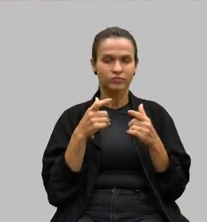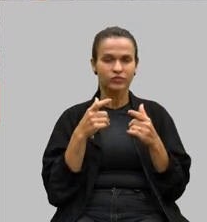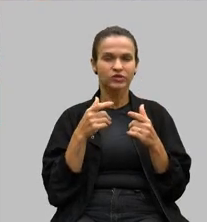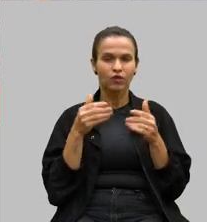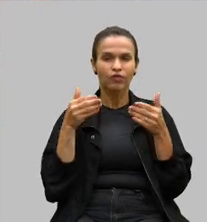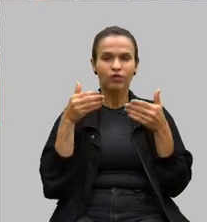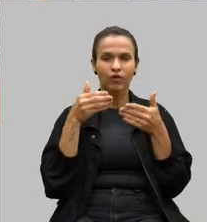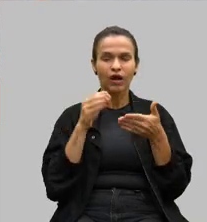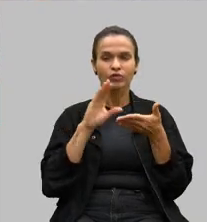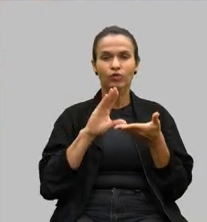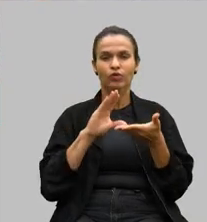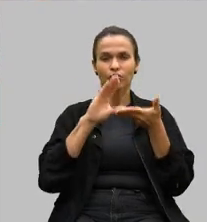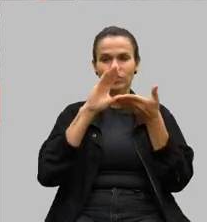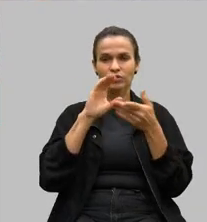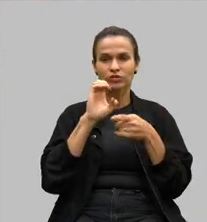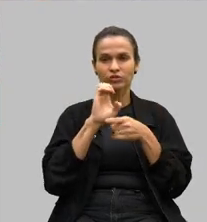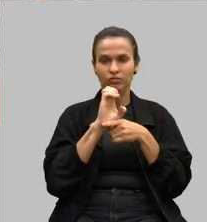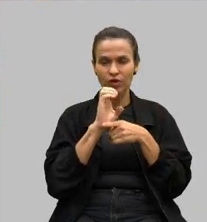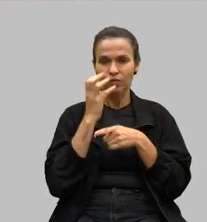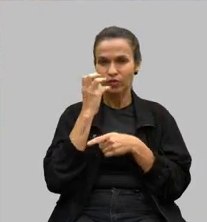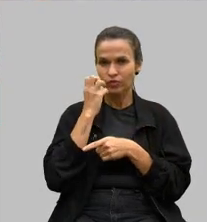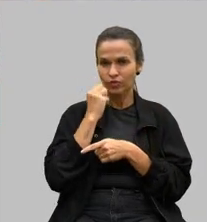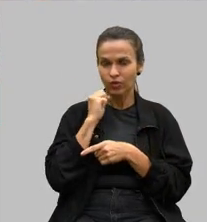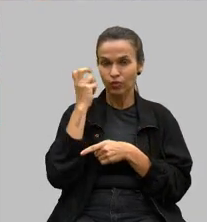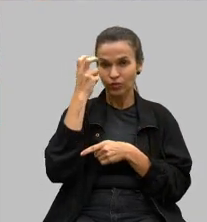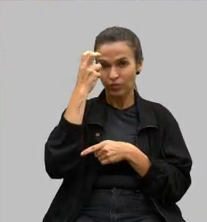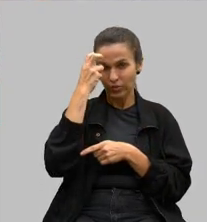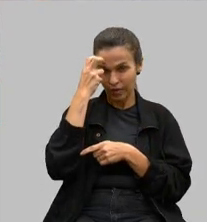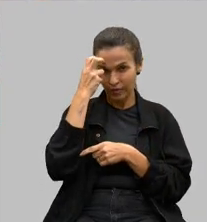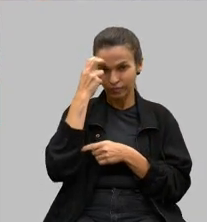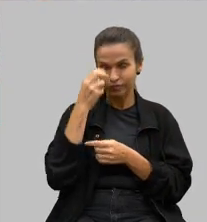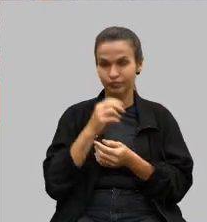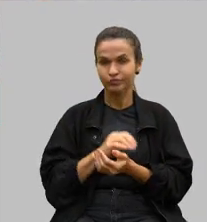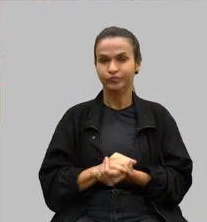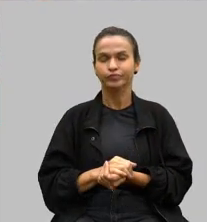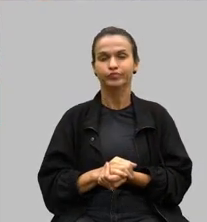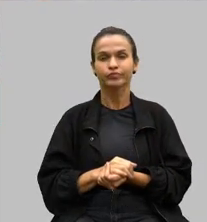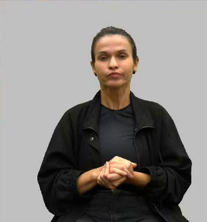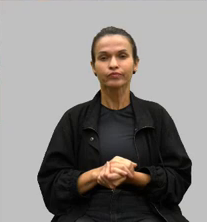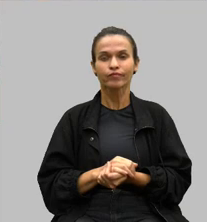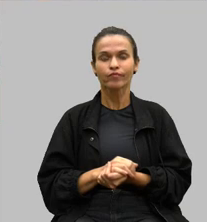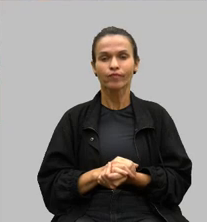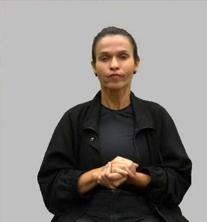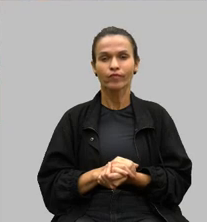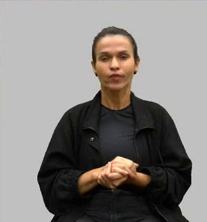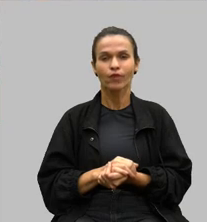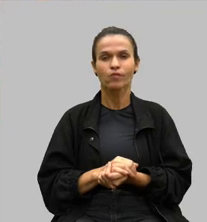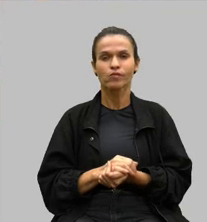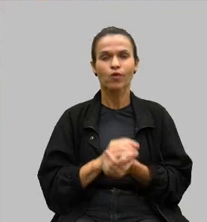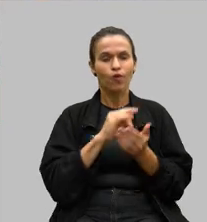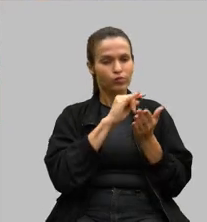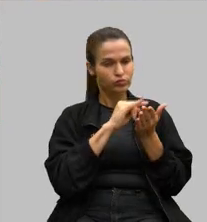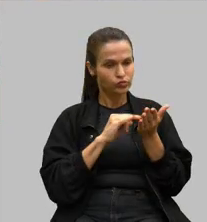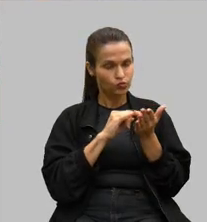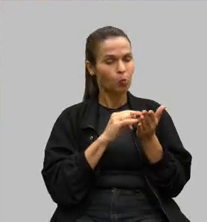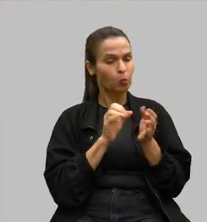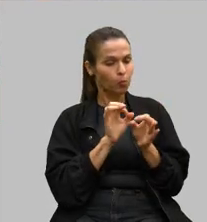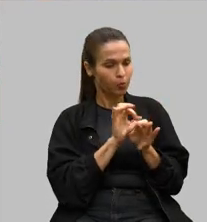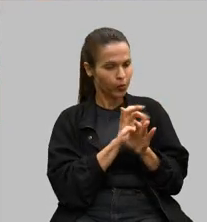Conselho Estadual de patrimônio cultural porque o o dossiê ficou